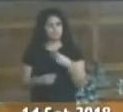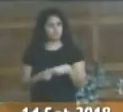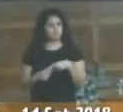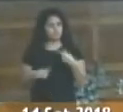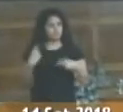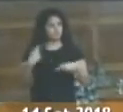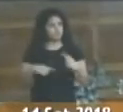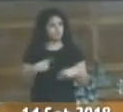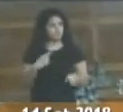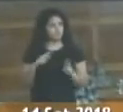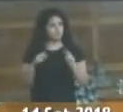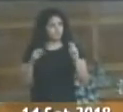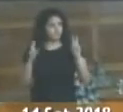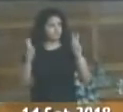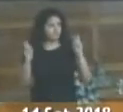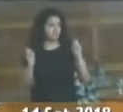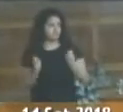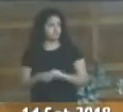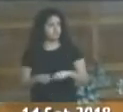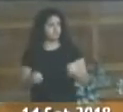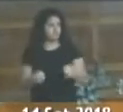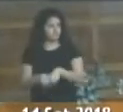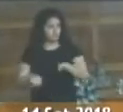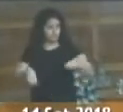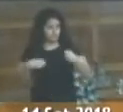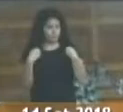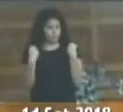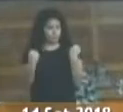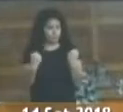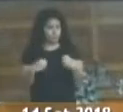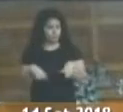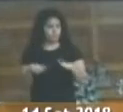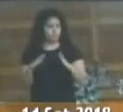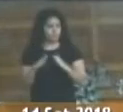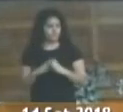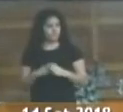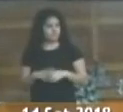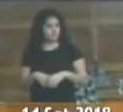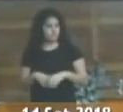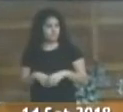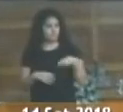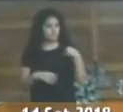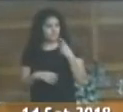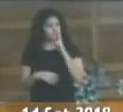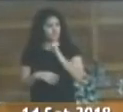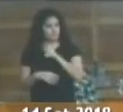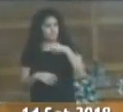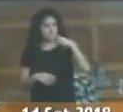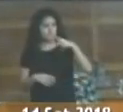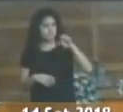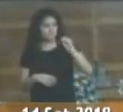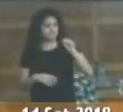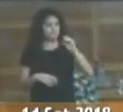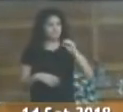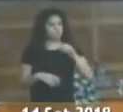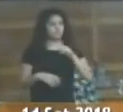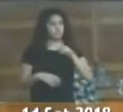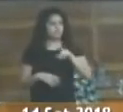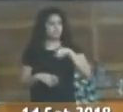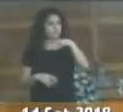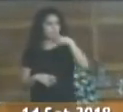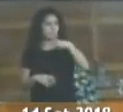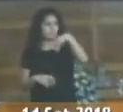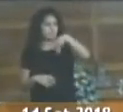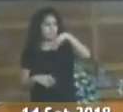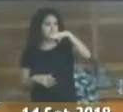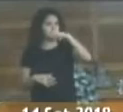caso, e ainda fortalece ainda mais esta comunidade, né? Visto que a gente tem o PSOL e o MDB atuando nesse caso,